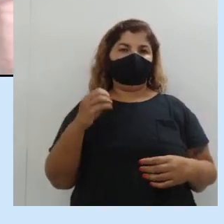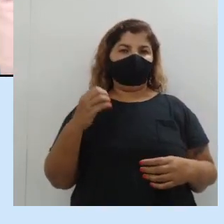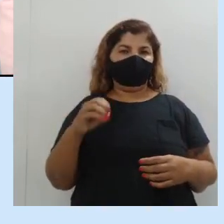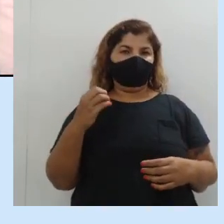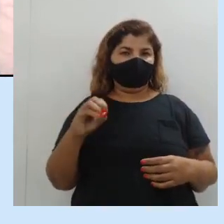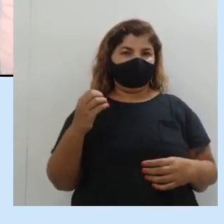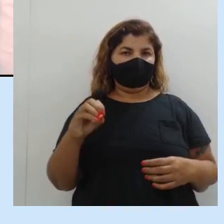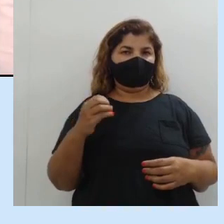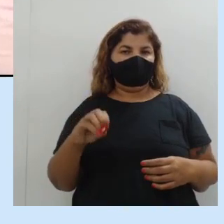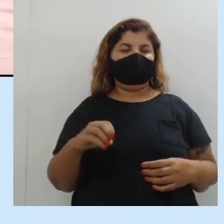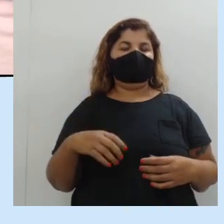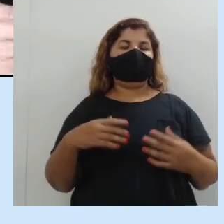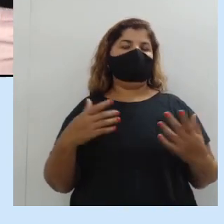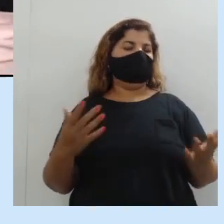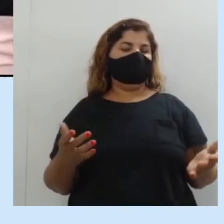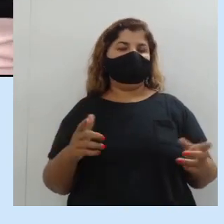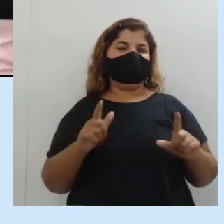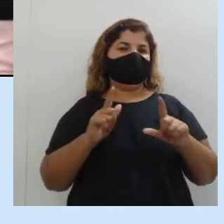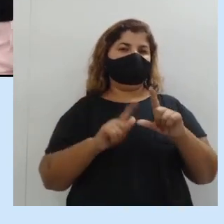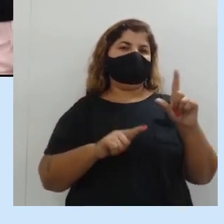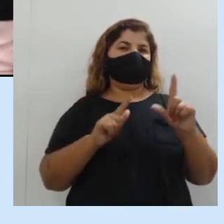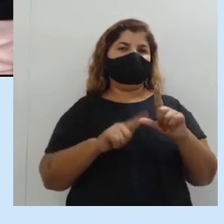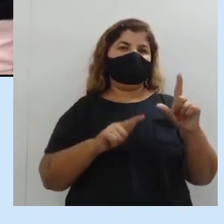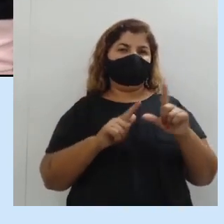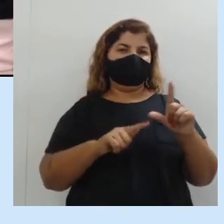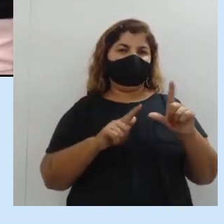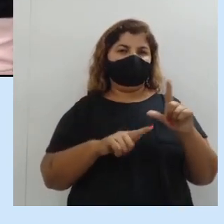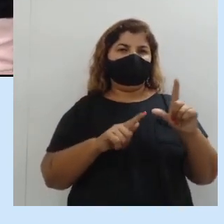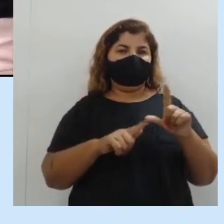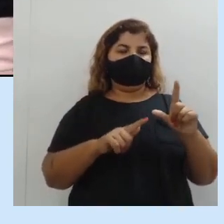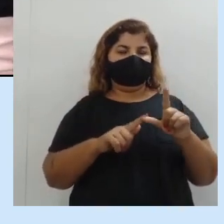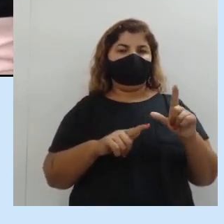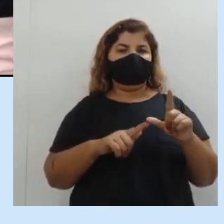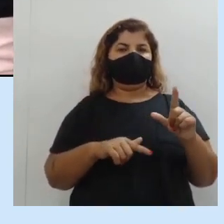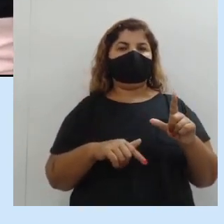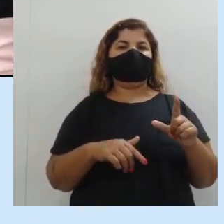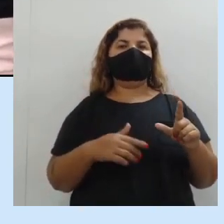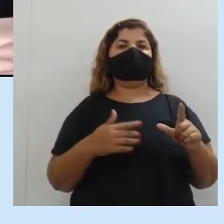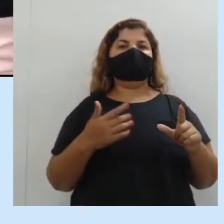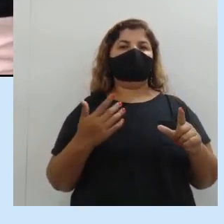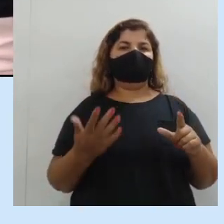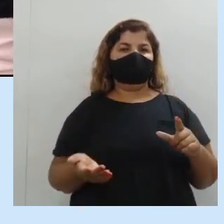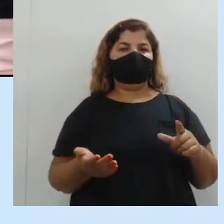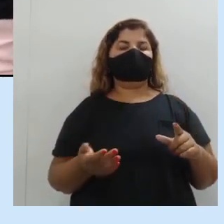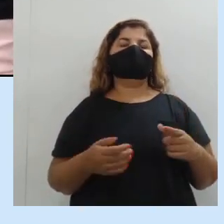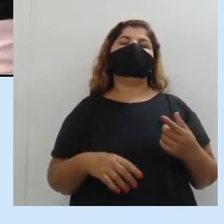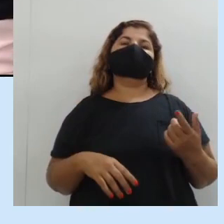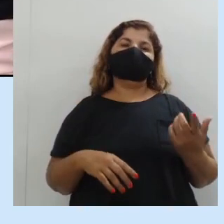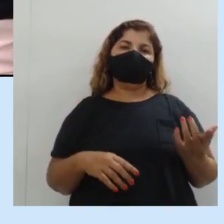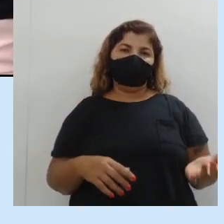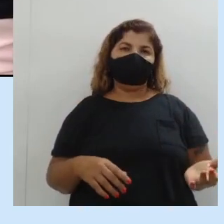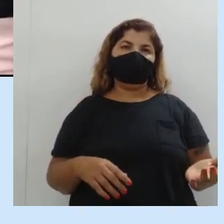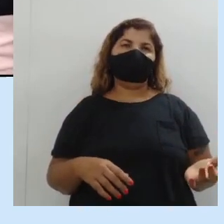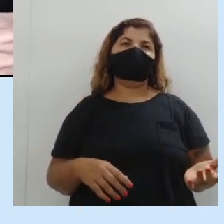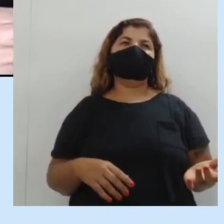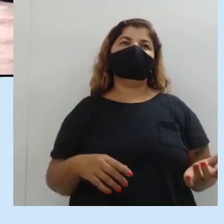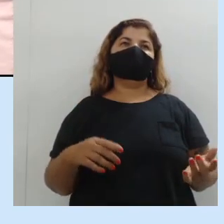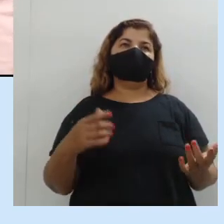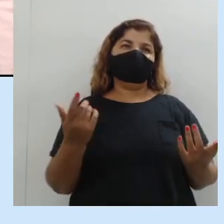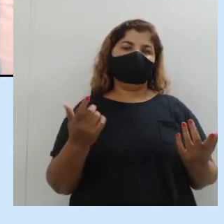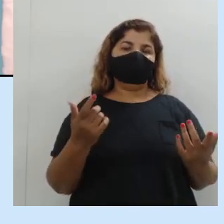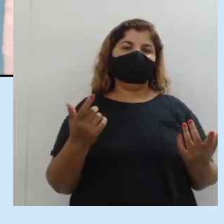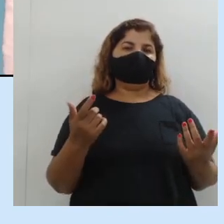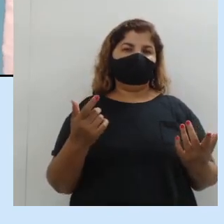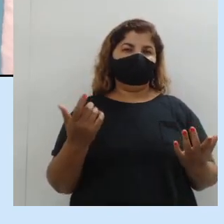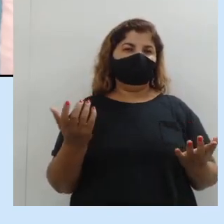Pampas. Tranquilamente você responde que era o quê? Os grandes centros urbanos retratando os